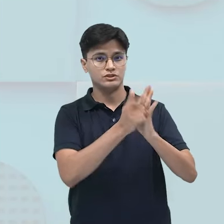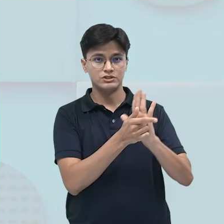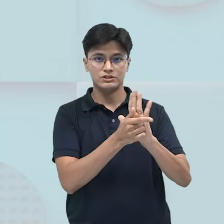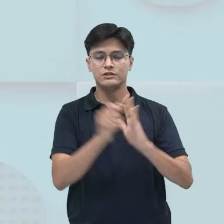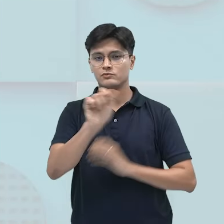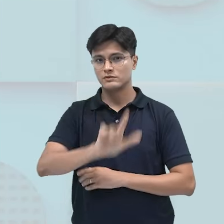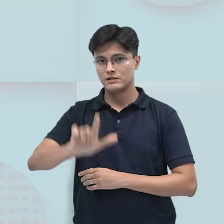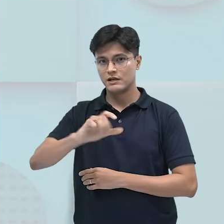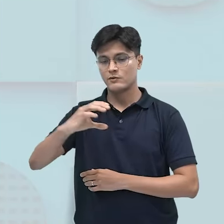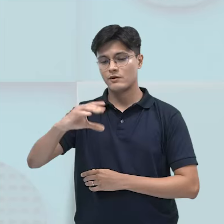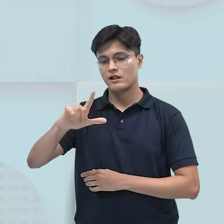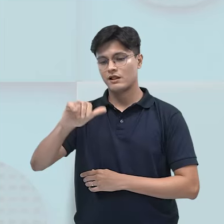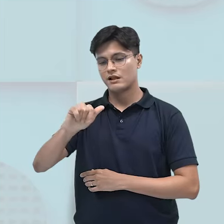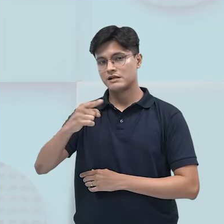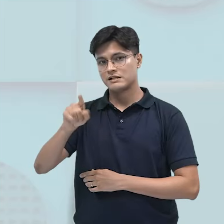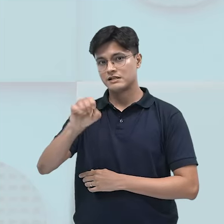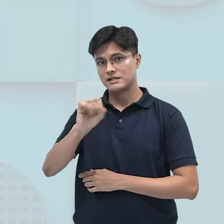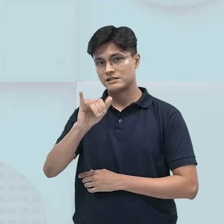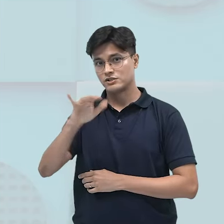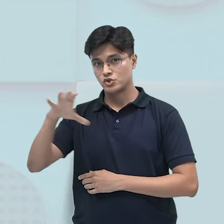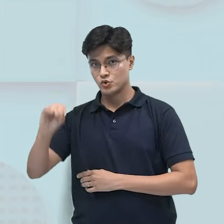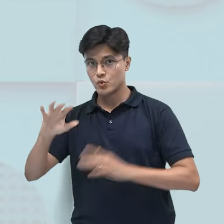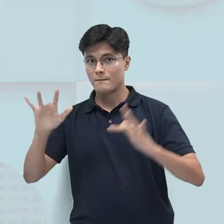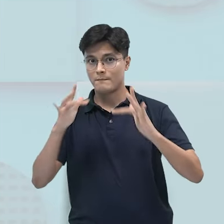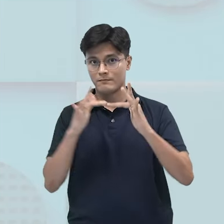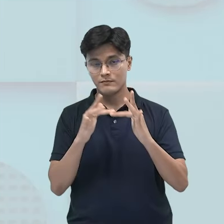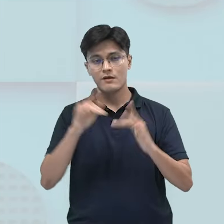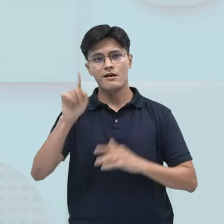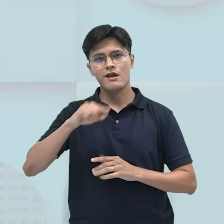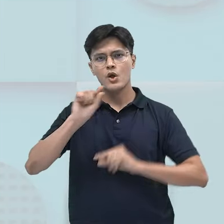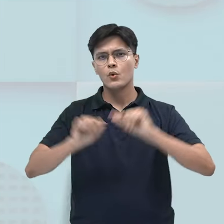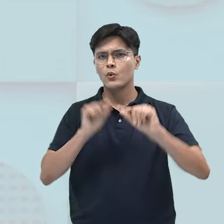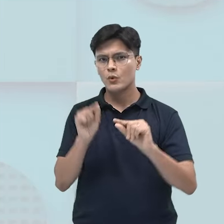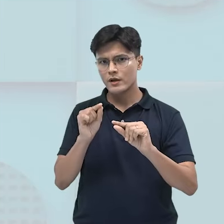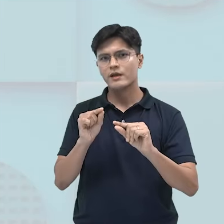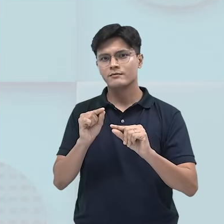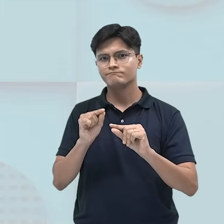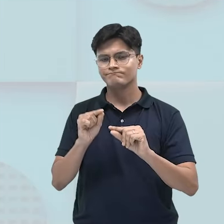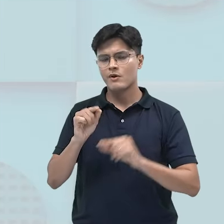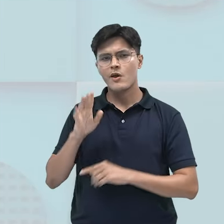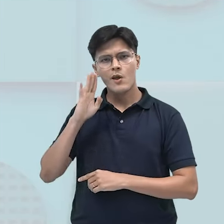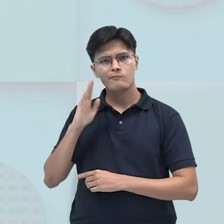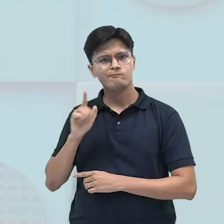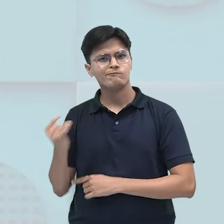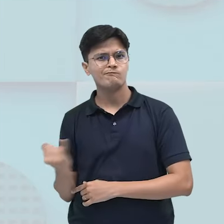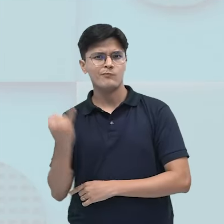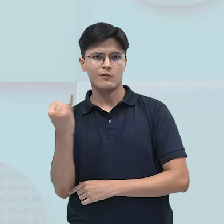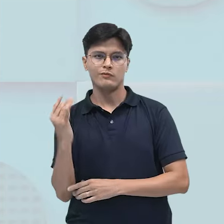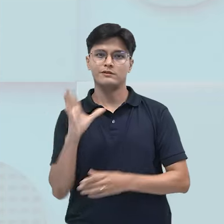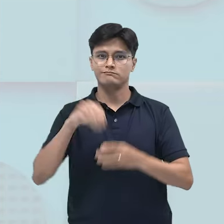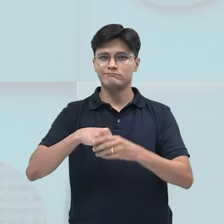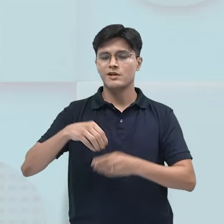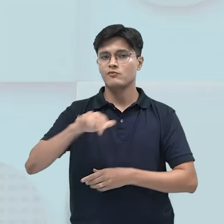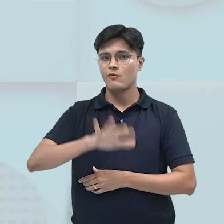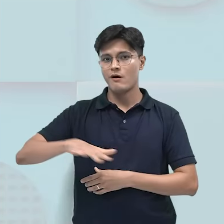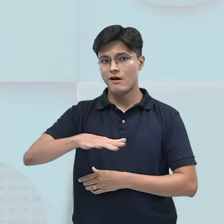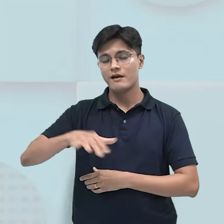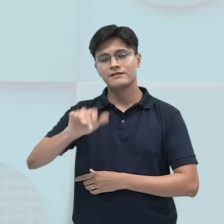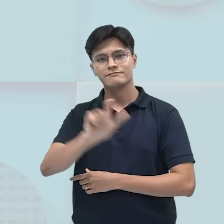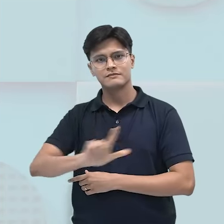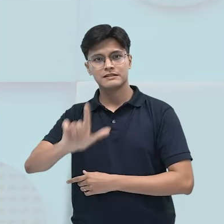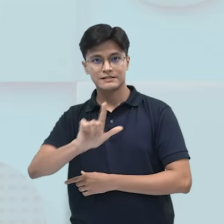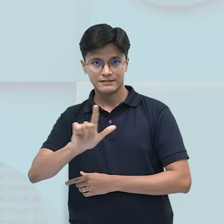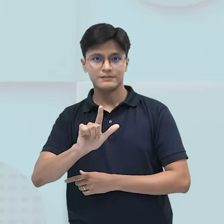clássicos, eles são as pedras fundamentais da literatura, moldando a forma